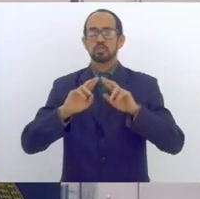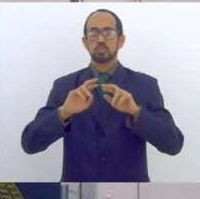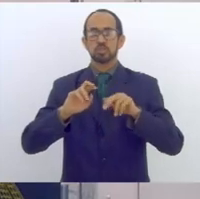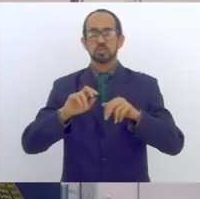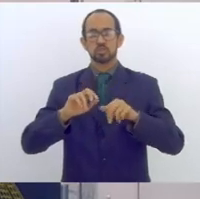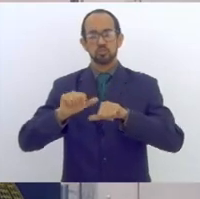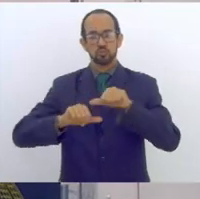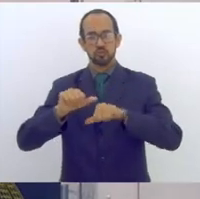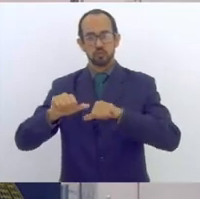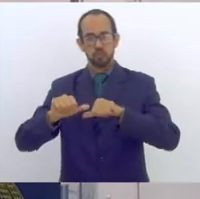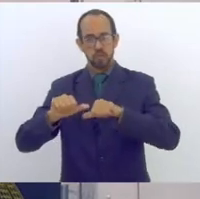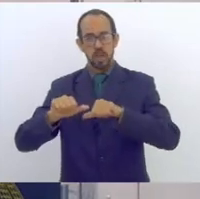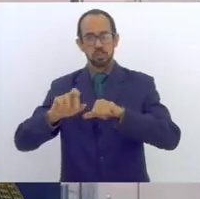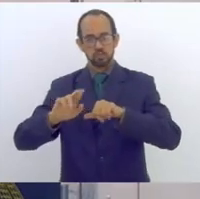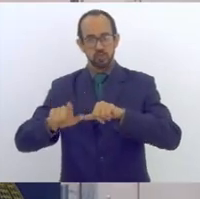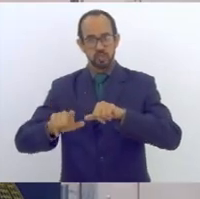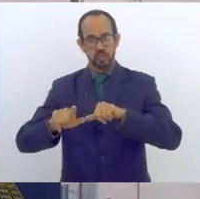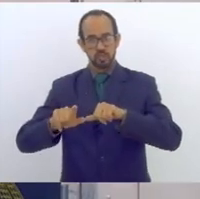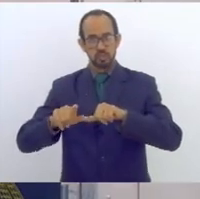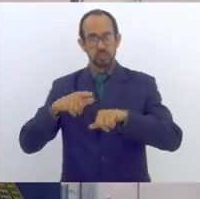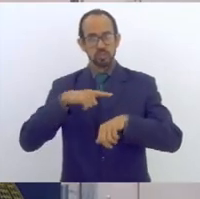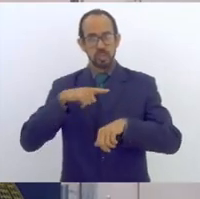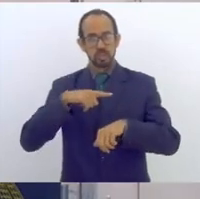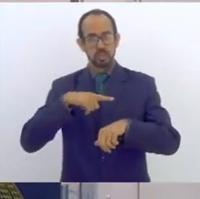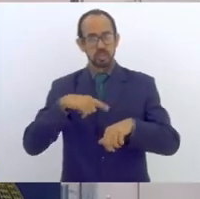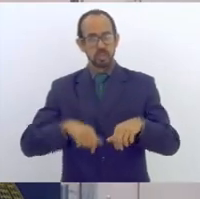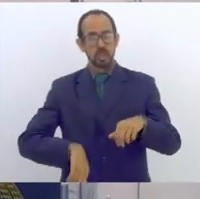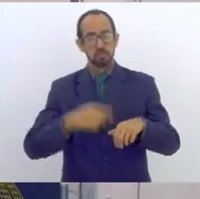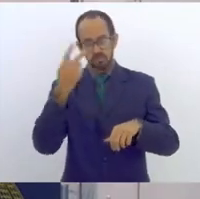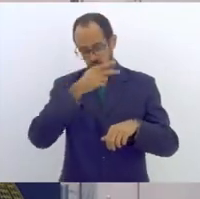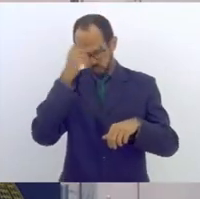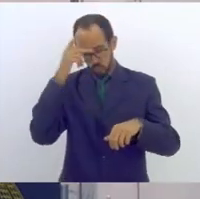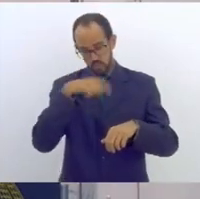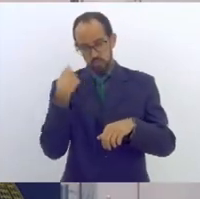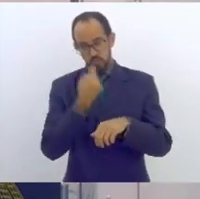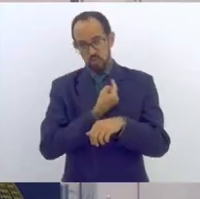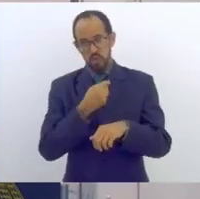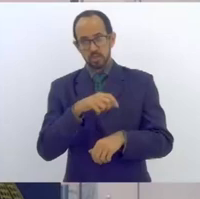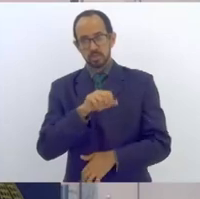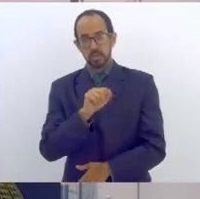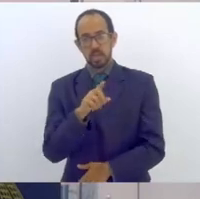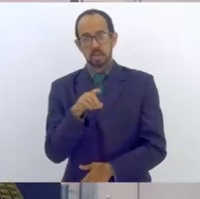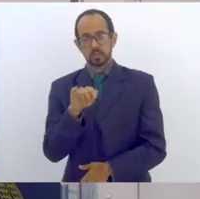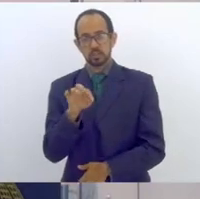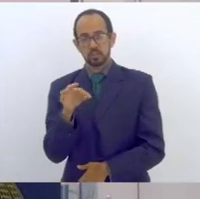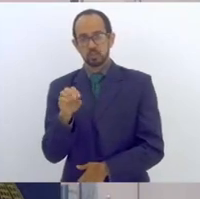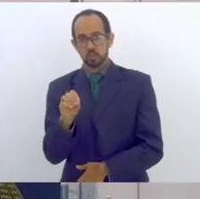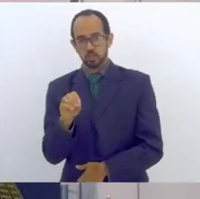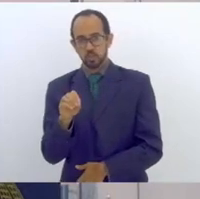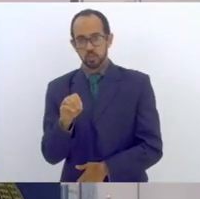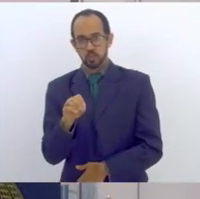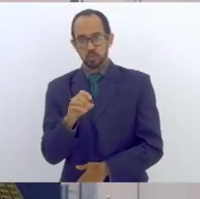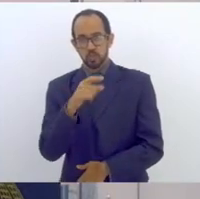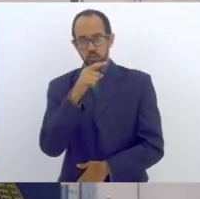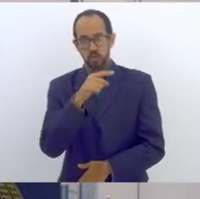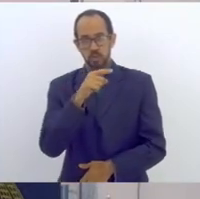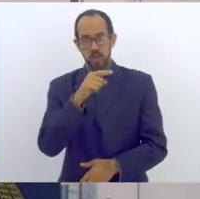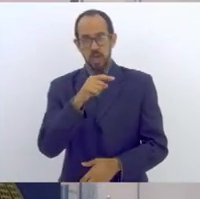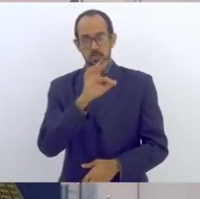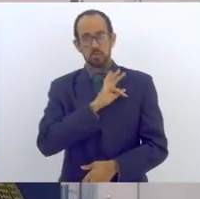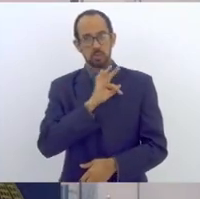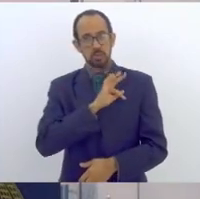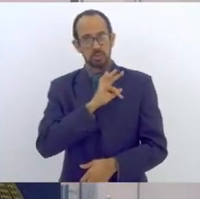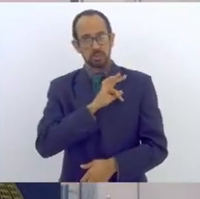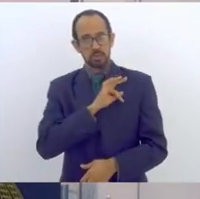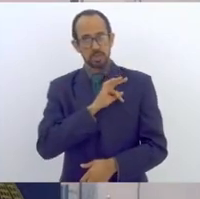gente do nosso cargo adido lá na perícia criminal tá lá tá lotado lá erradamente porque não